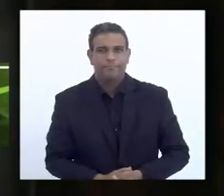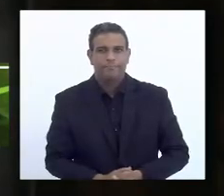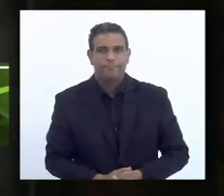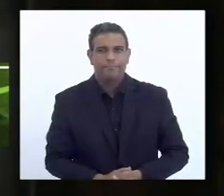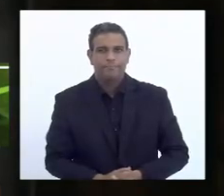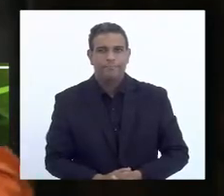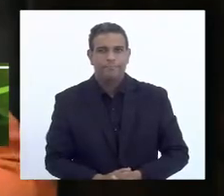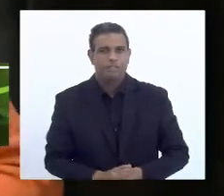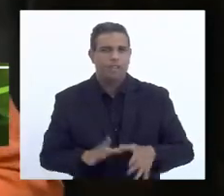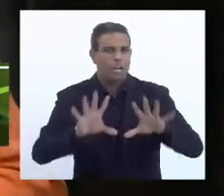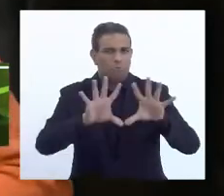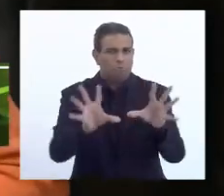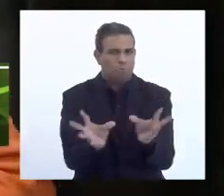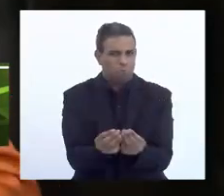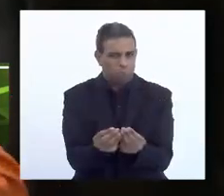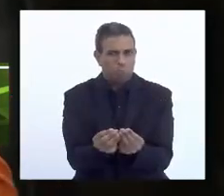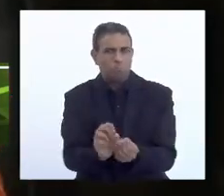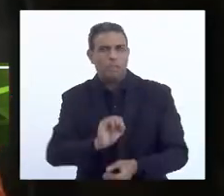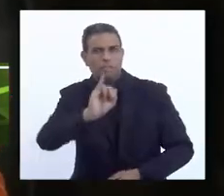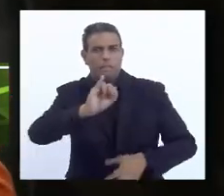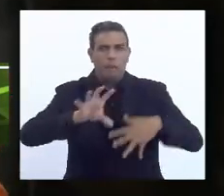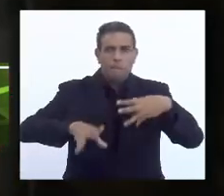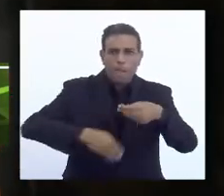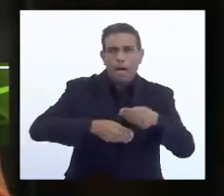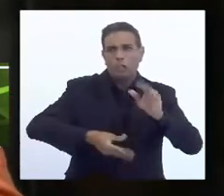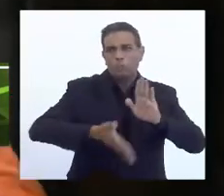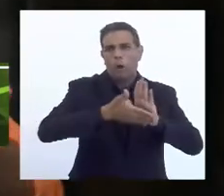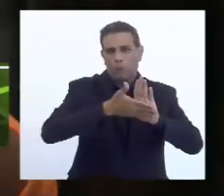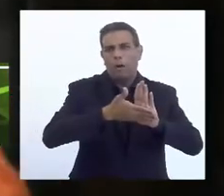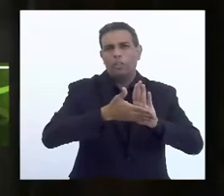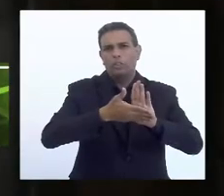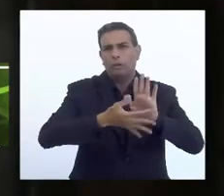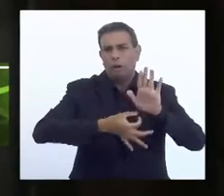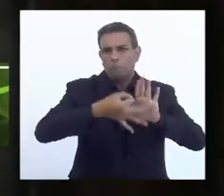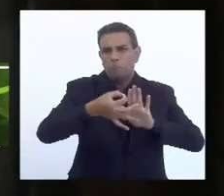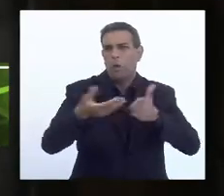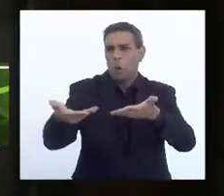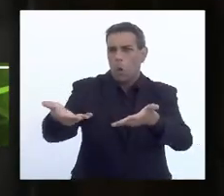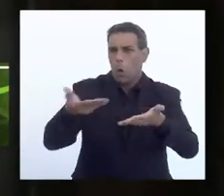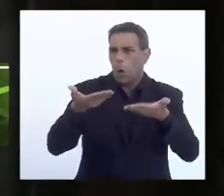E é isso. Então, se surge mais aqui. Então, vamos à primeira